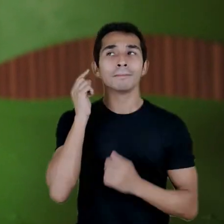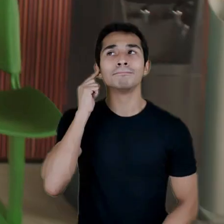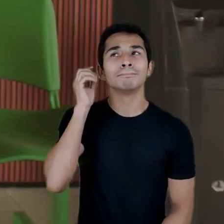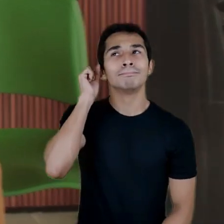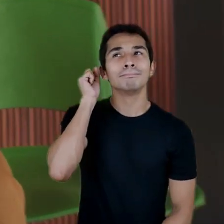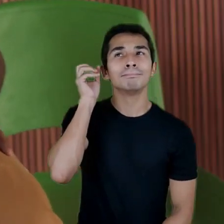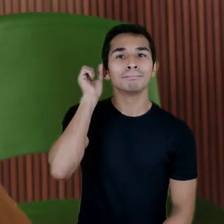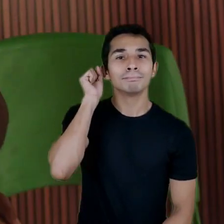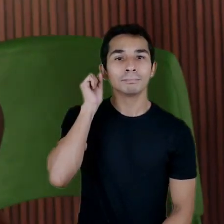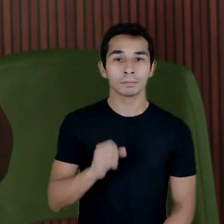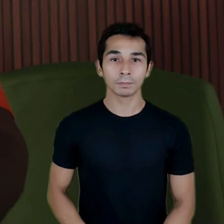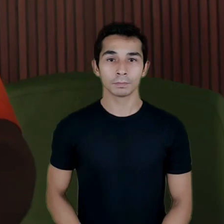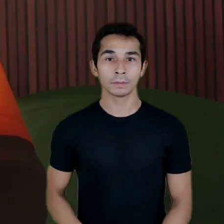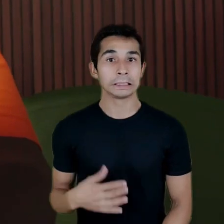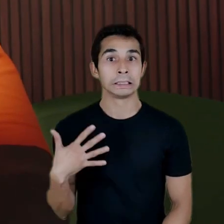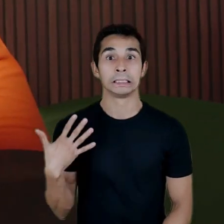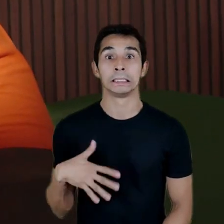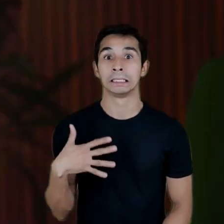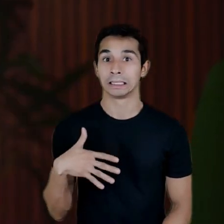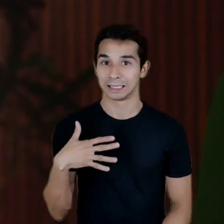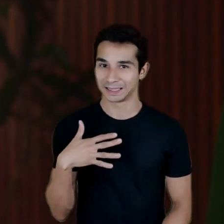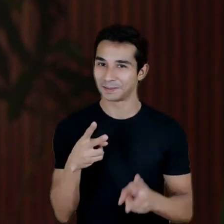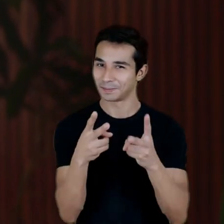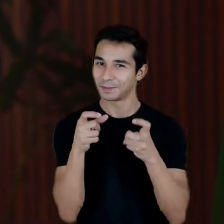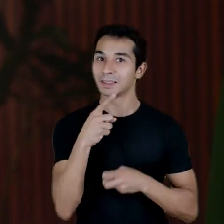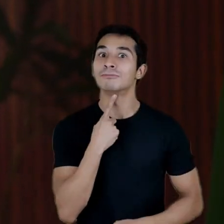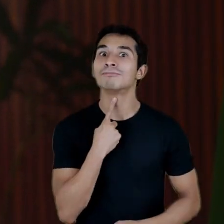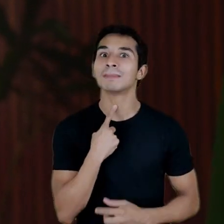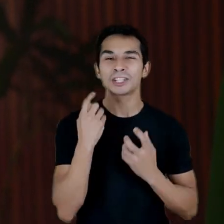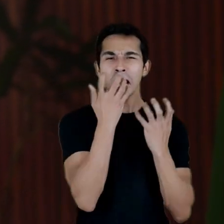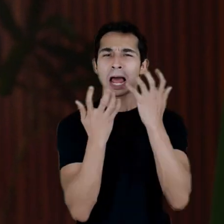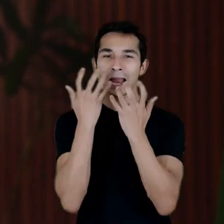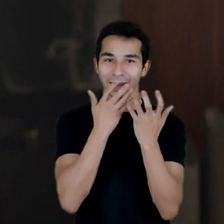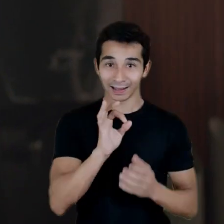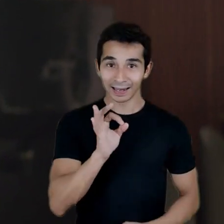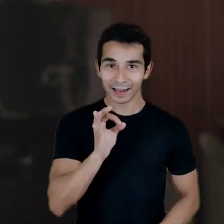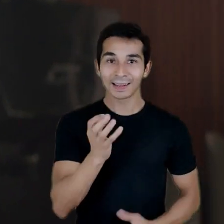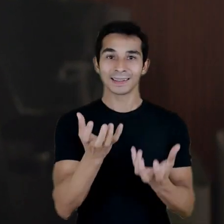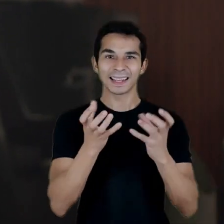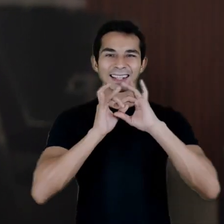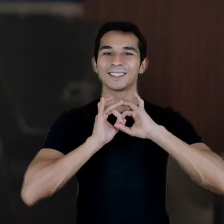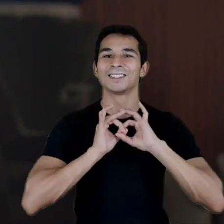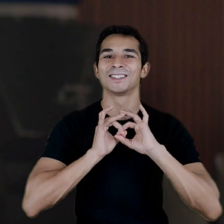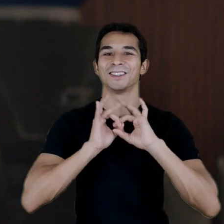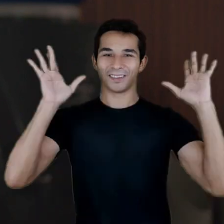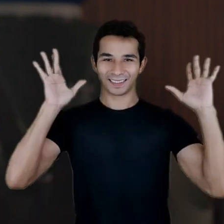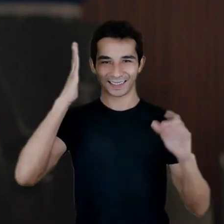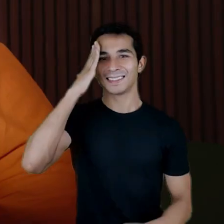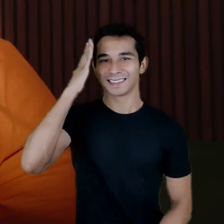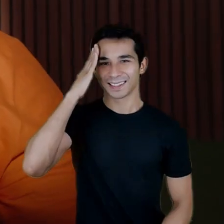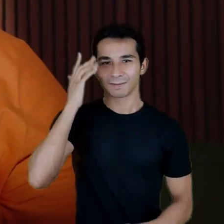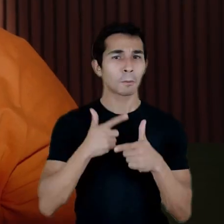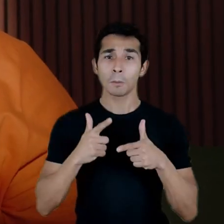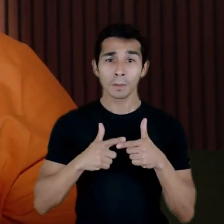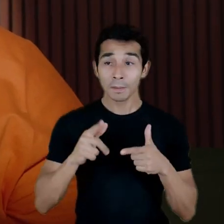contido, balança o dedo no ritmo da música. Olha, a vontade tá aumentando aí dentro, eu sei. Você quer se soltar, né? Qual o problema?